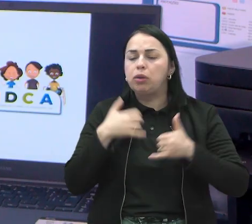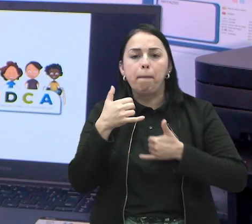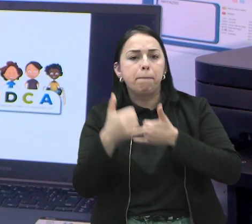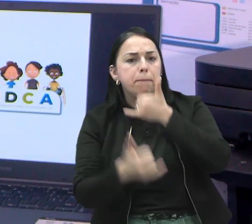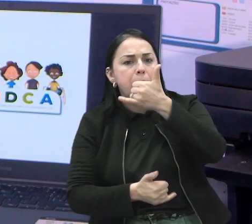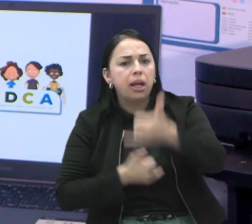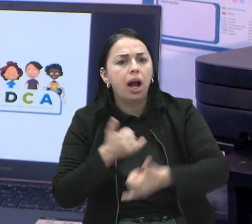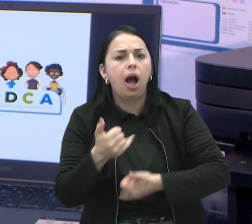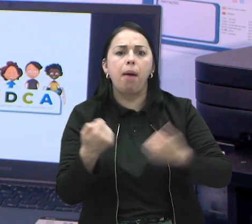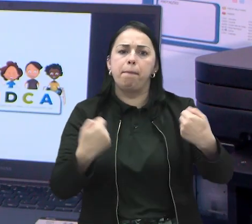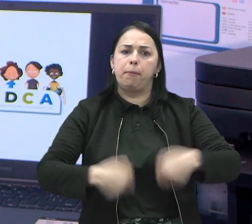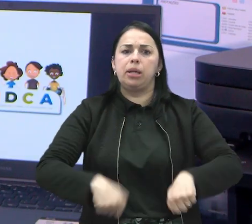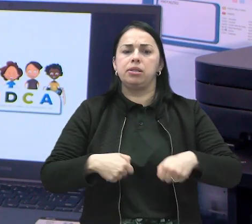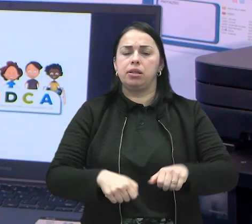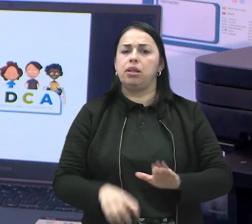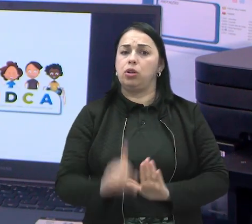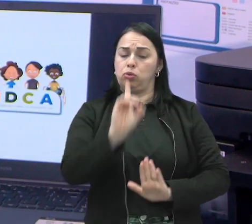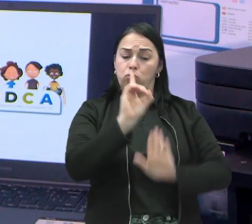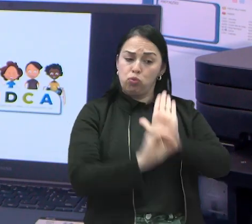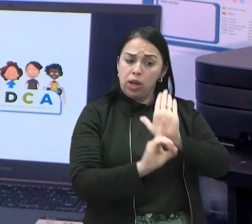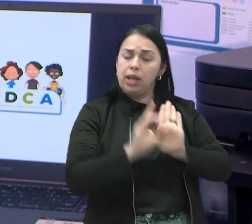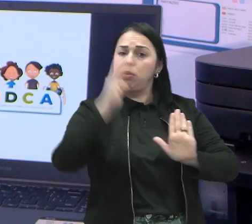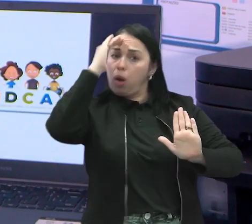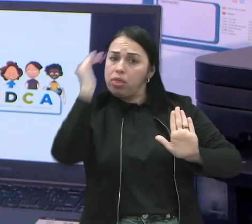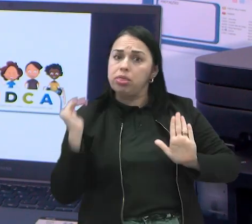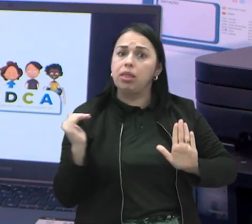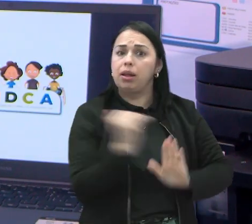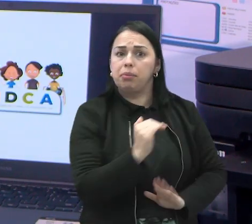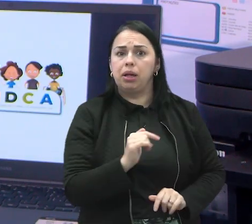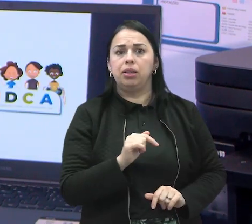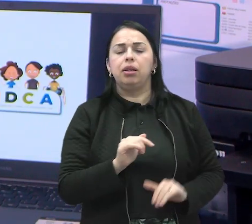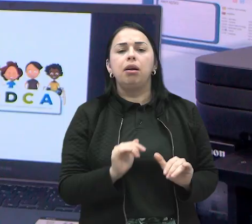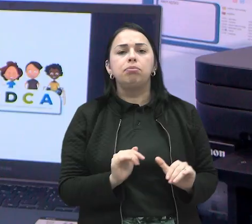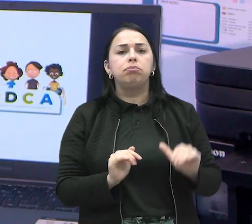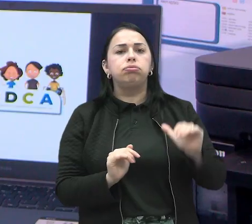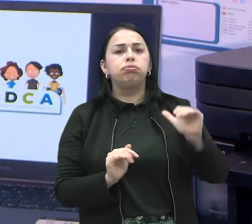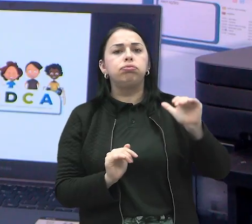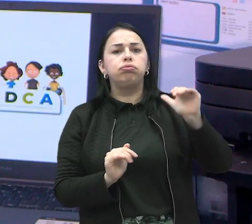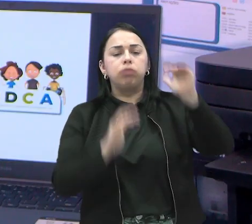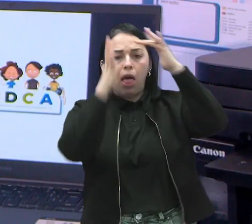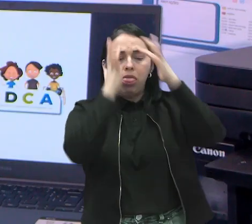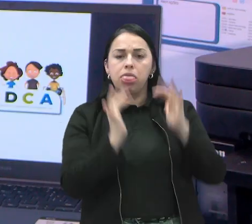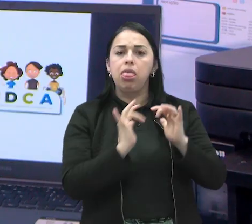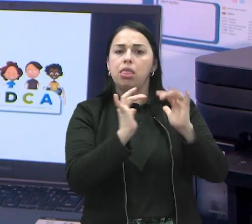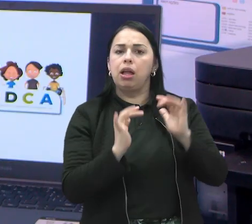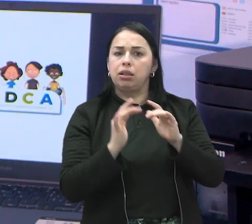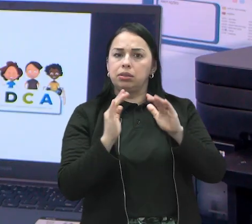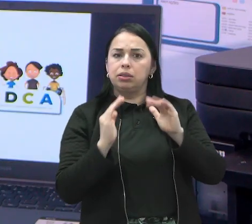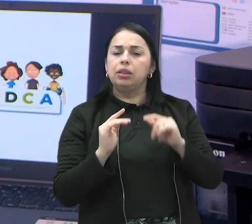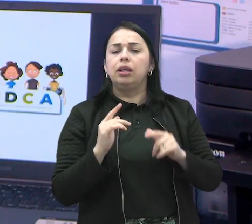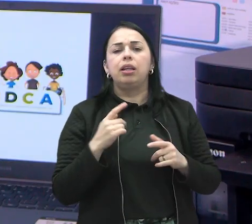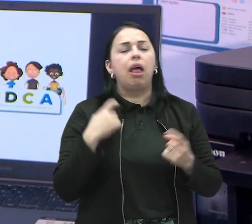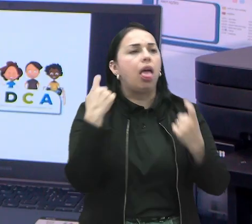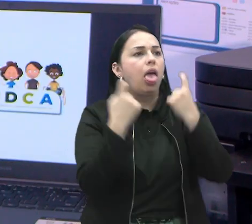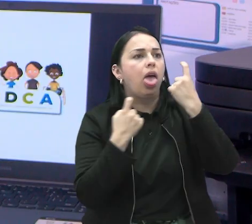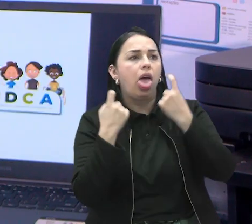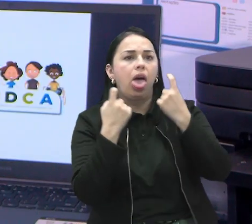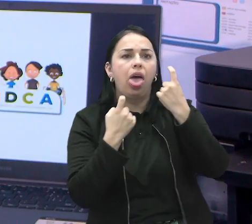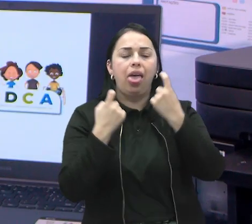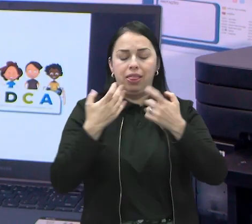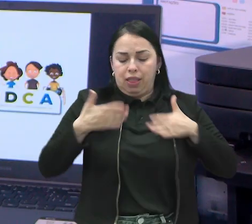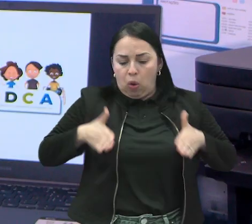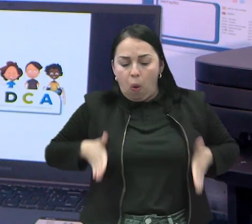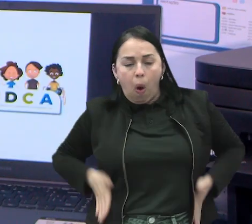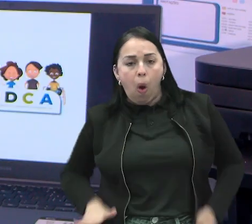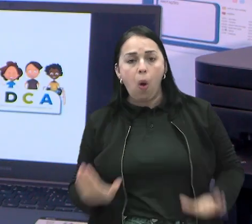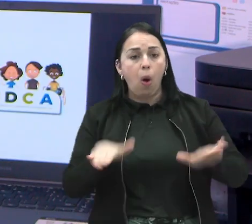ter os seus direitos respeitados, a sua fase de desenvolvimento cognitivo, sem se preocupar